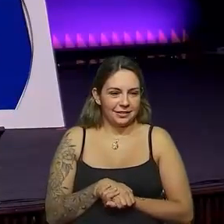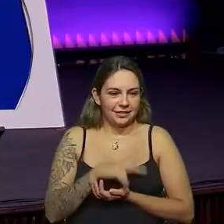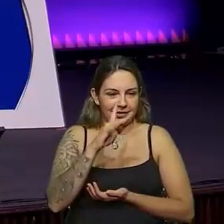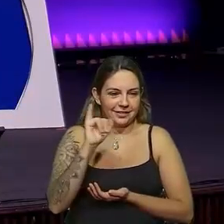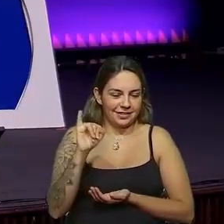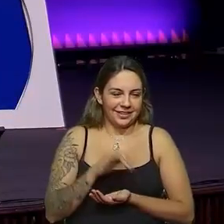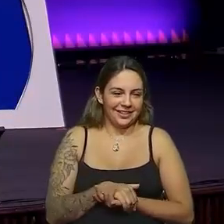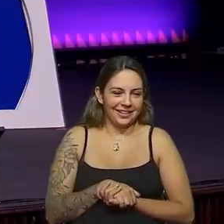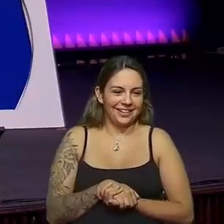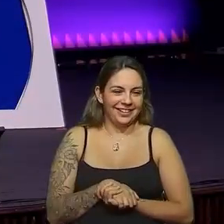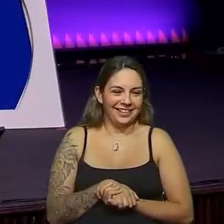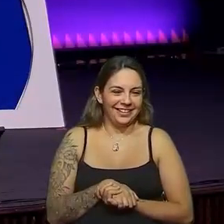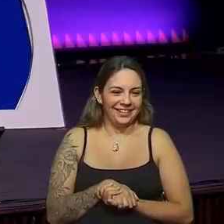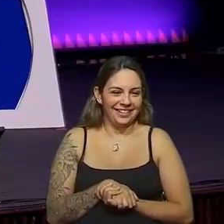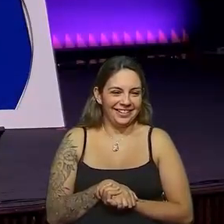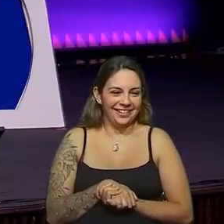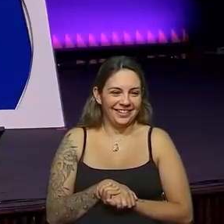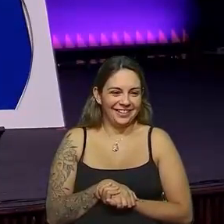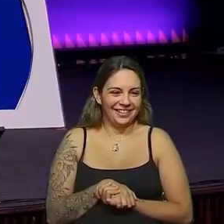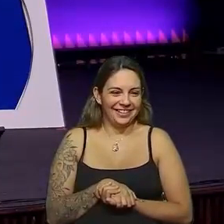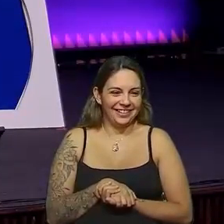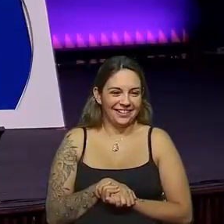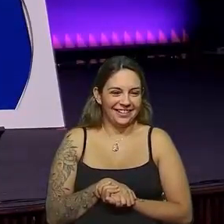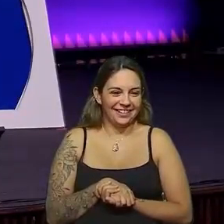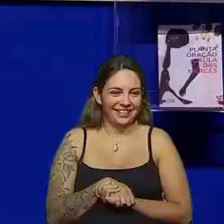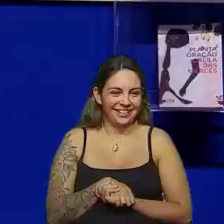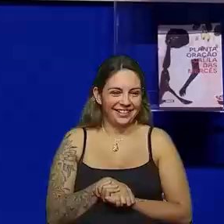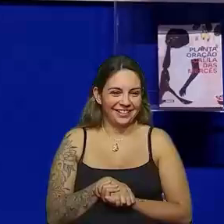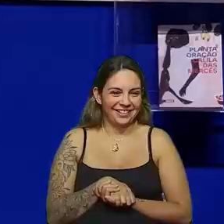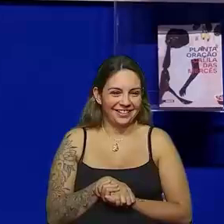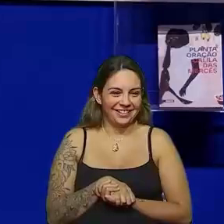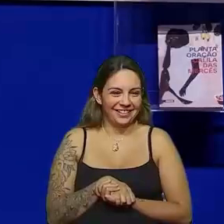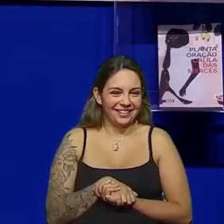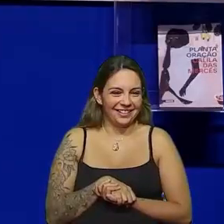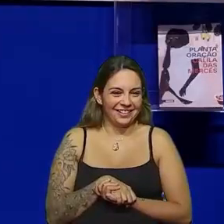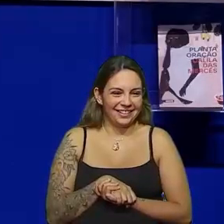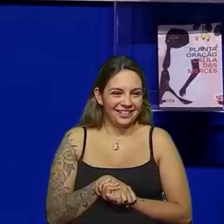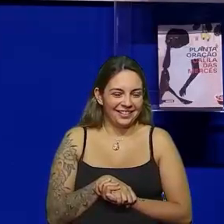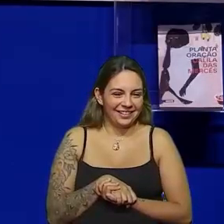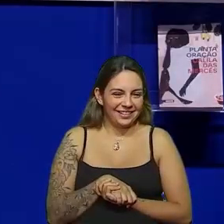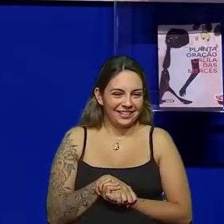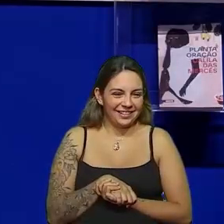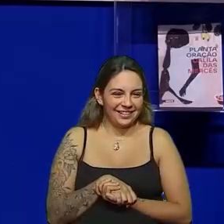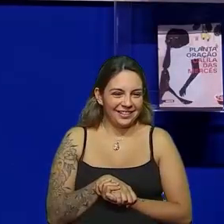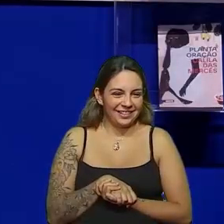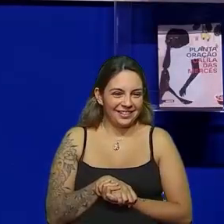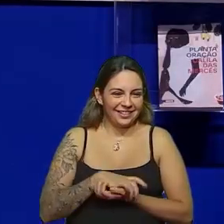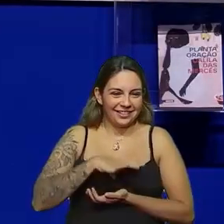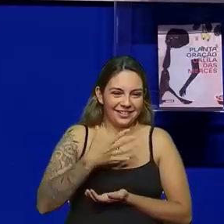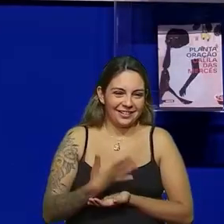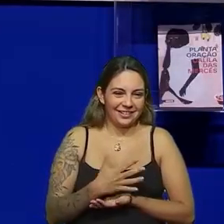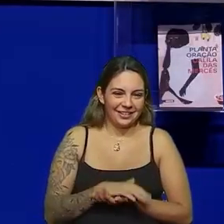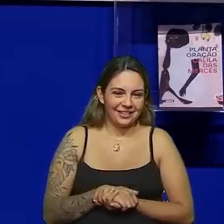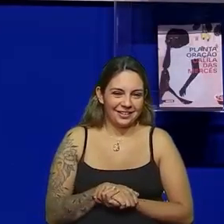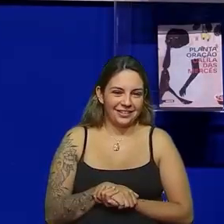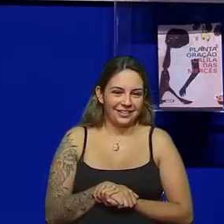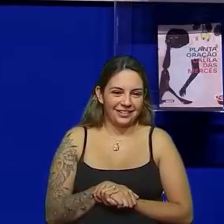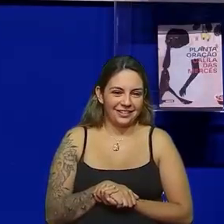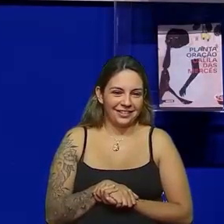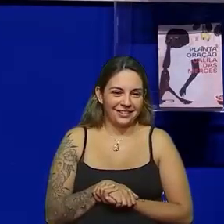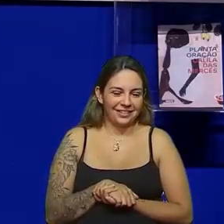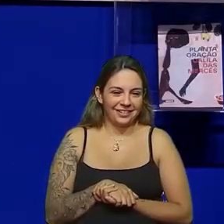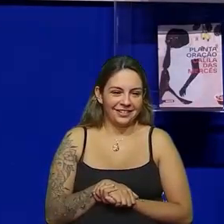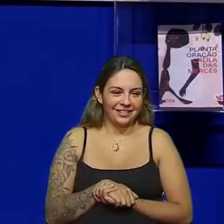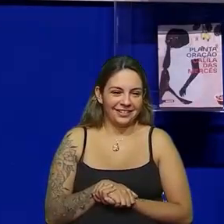teu pai. Desculpa, é porque eu estou muito empolgado, eu vou desacelerar. Que teve a coragem e a lucidez...